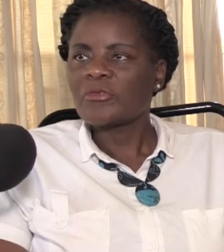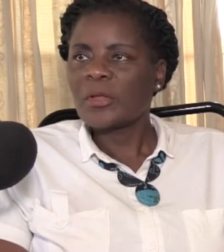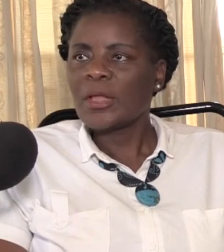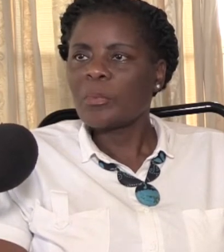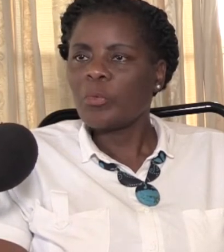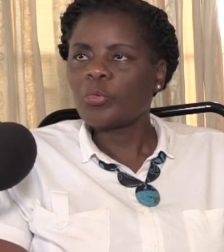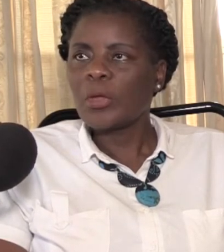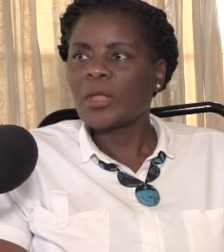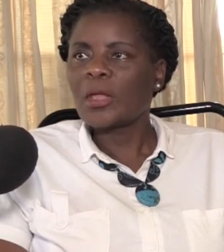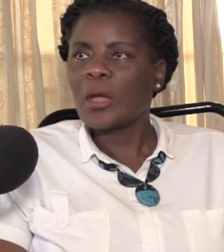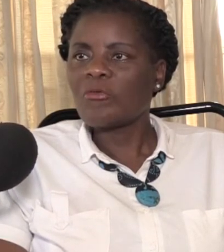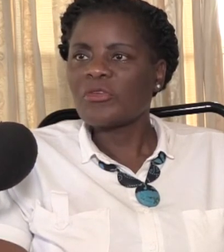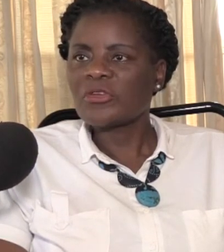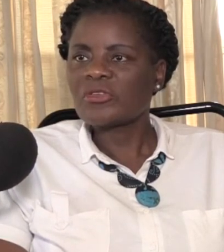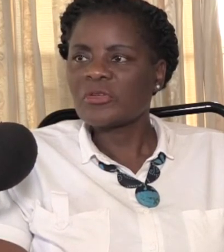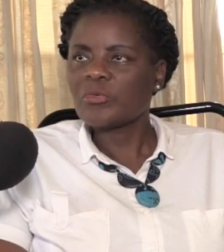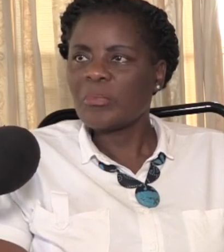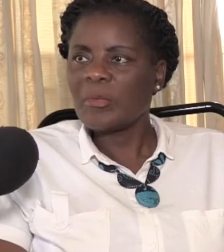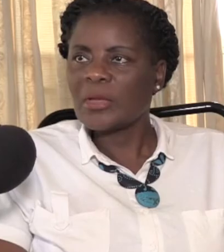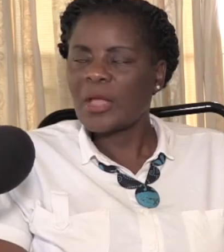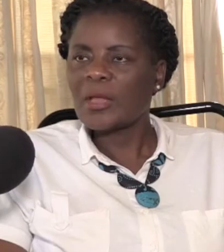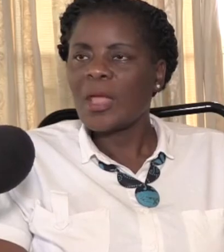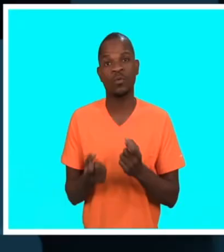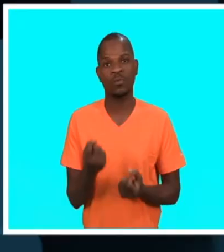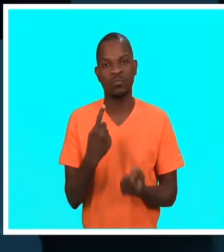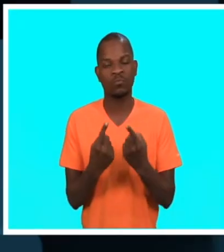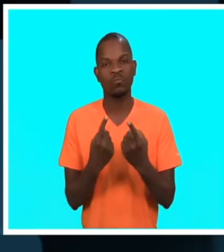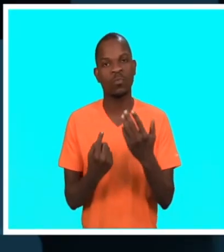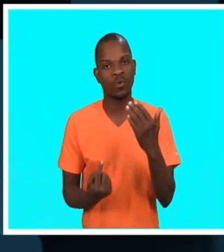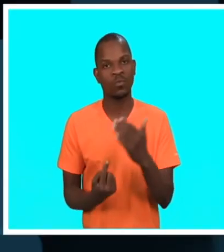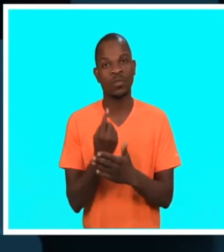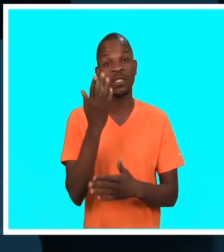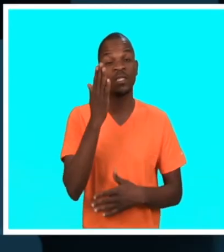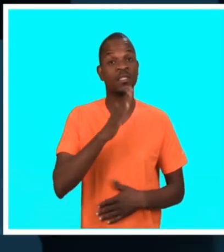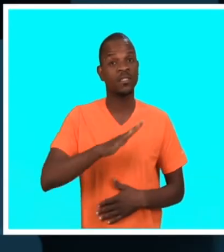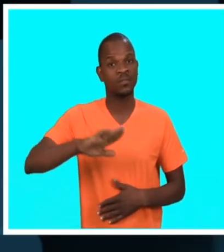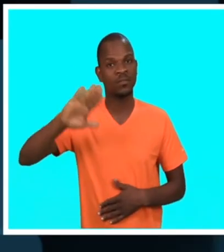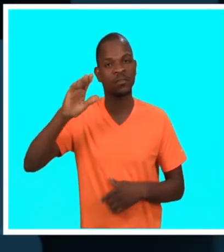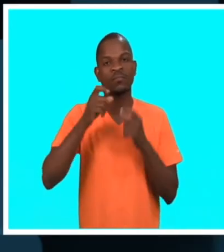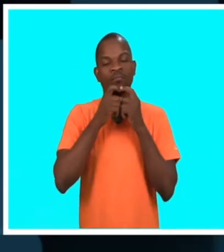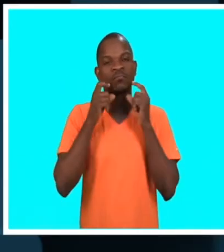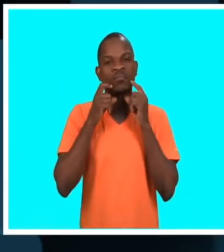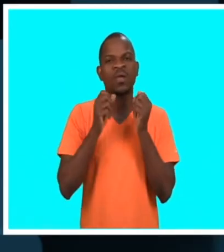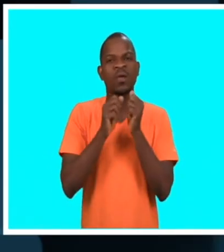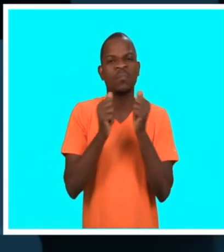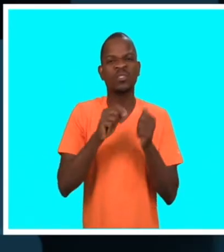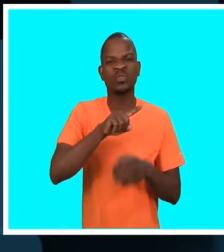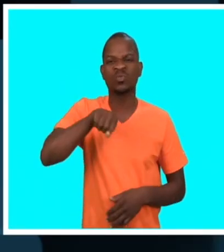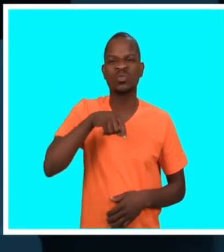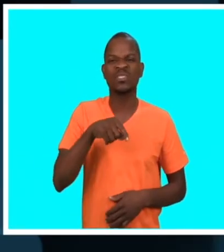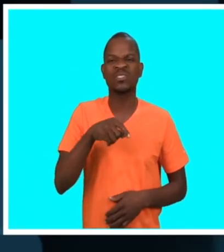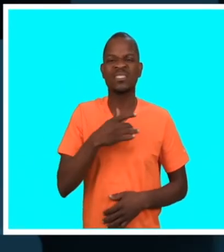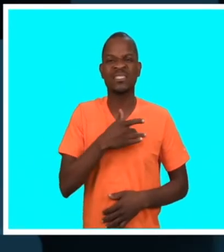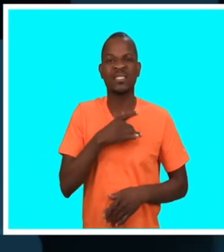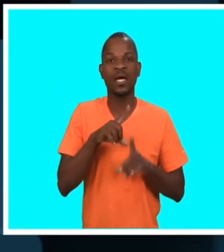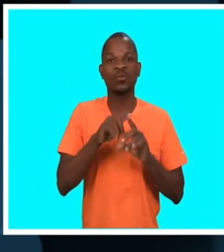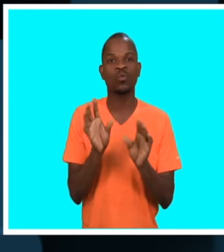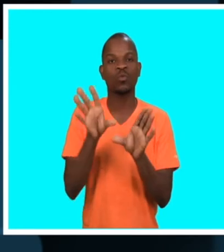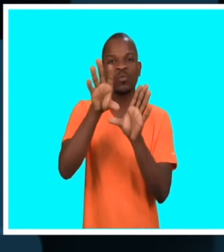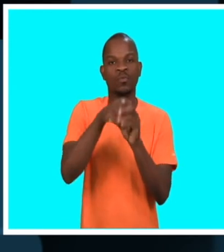até que ponto é que a Convenção está sendo implementada. E não sentimos a inclusão da pessoa com deficiência